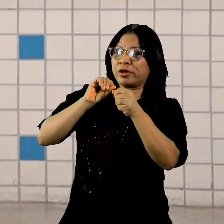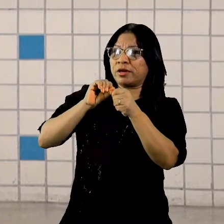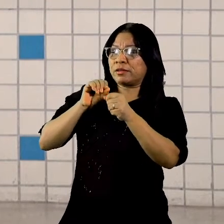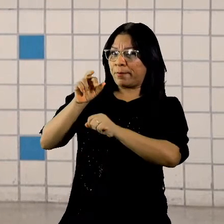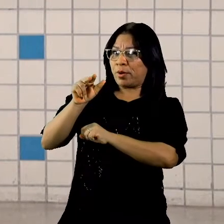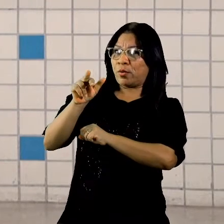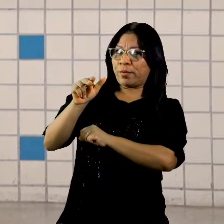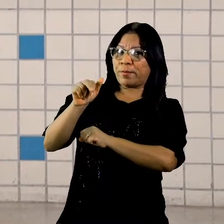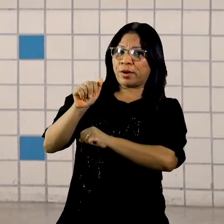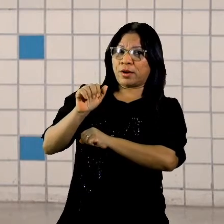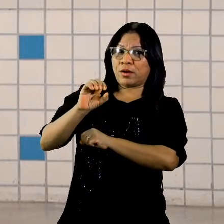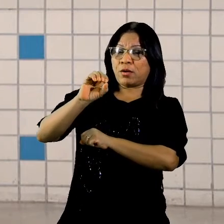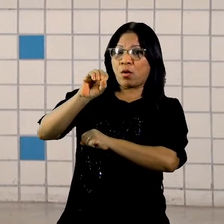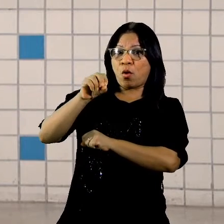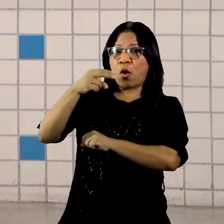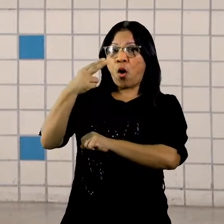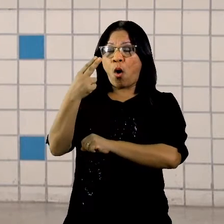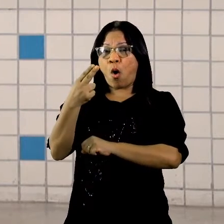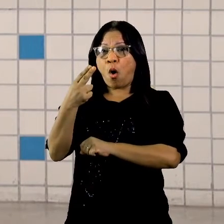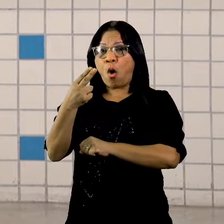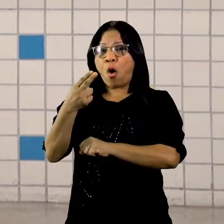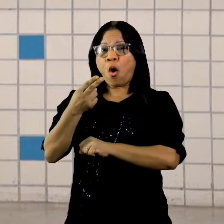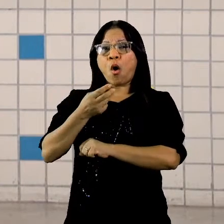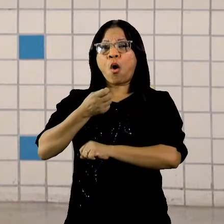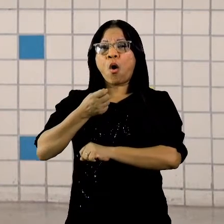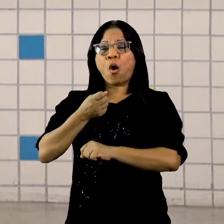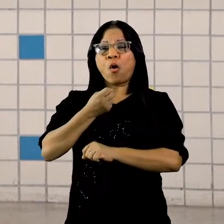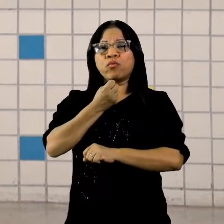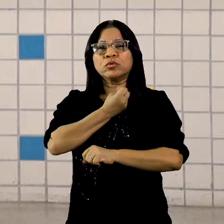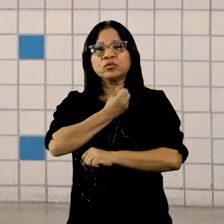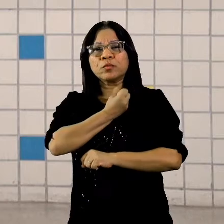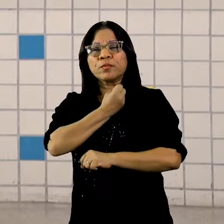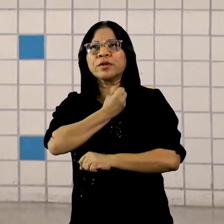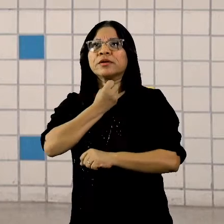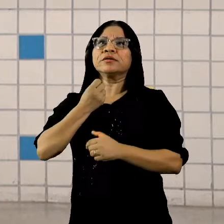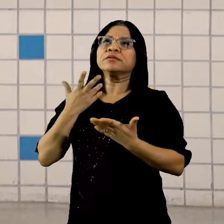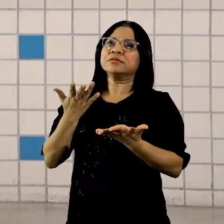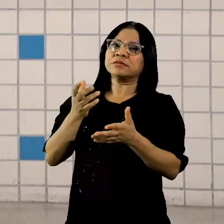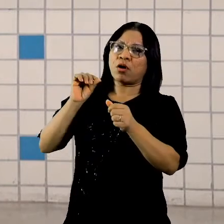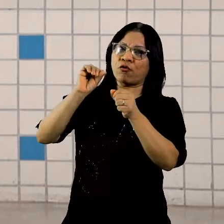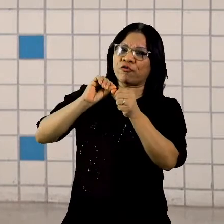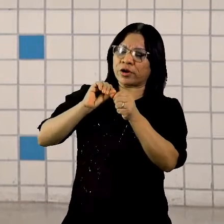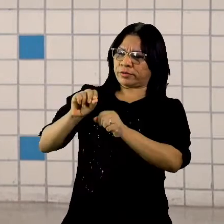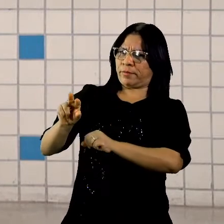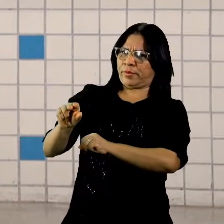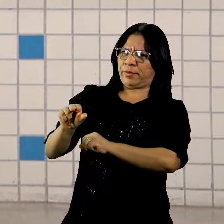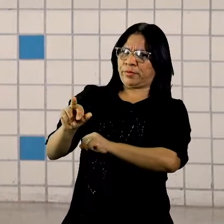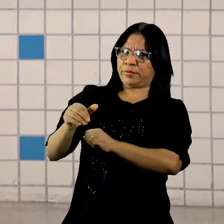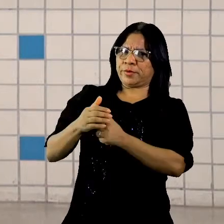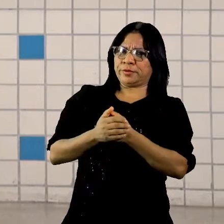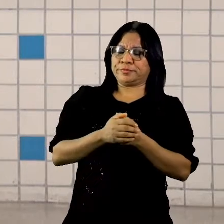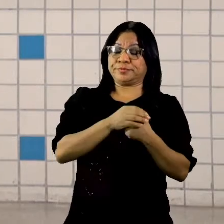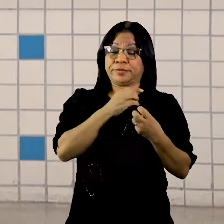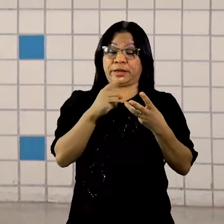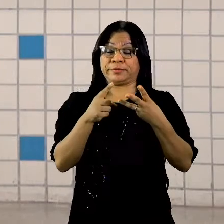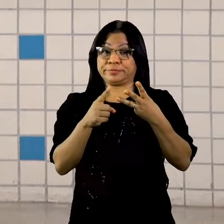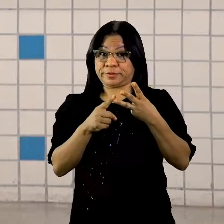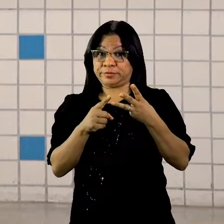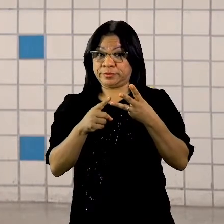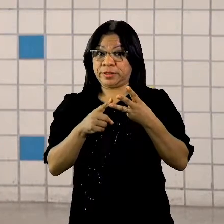irmãos ou uma enumeração sobre a aposta feita pelos irmãos. Na questão 3, a